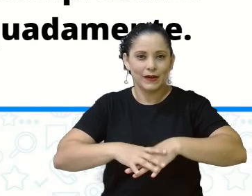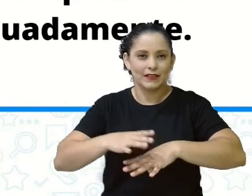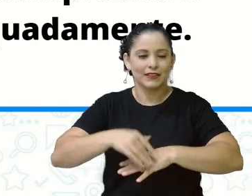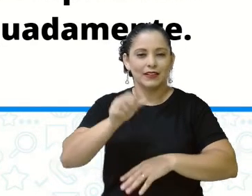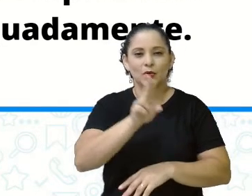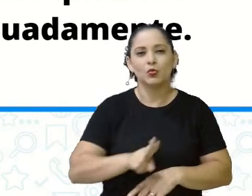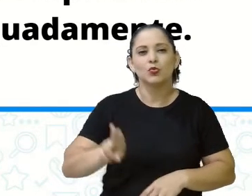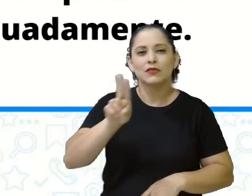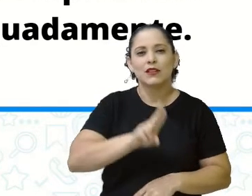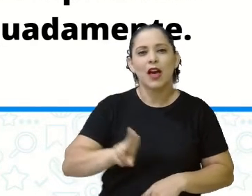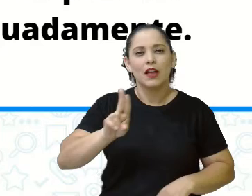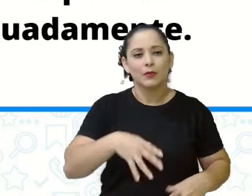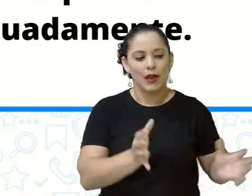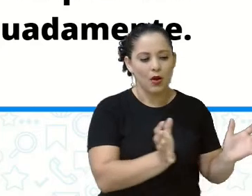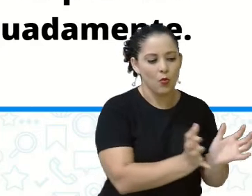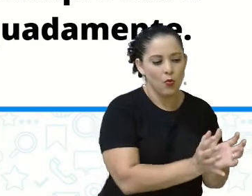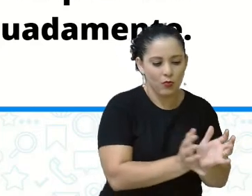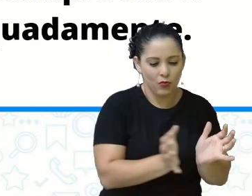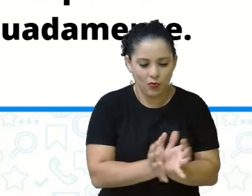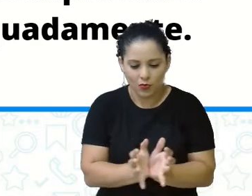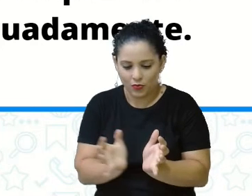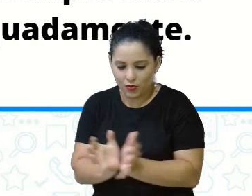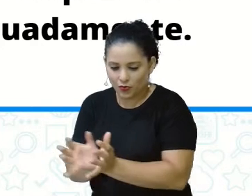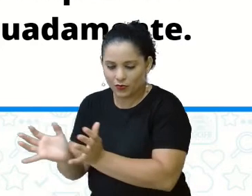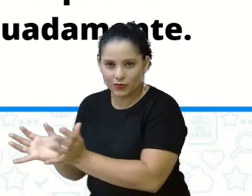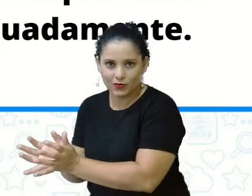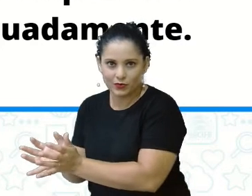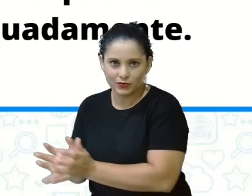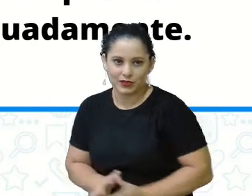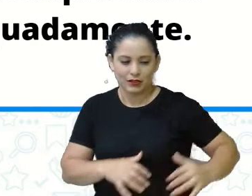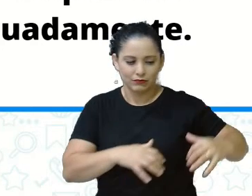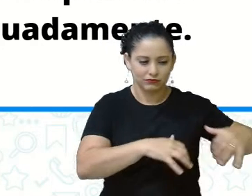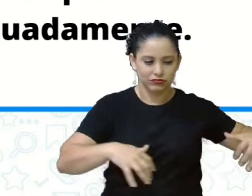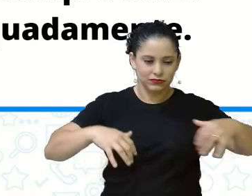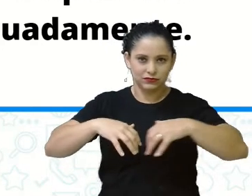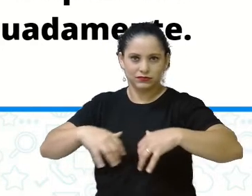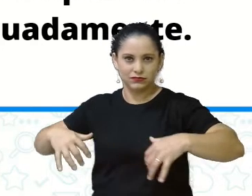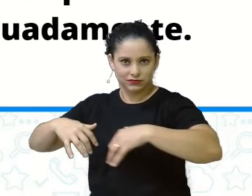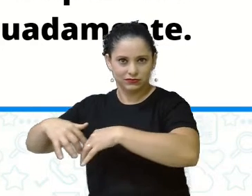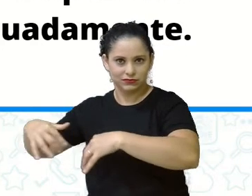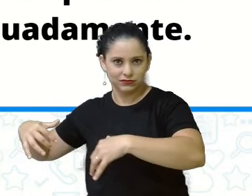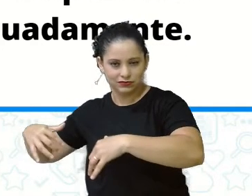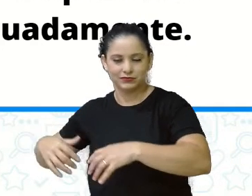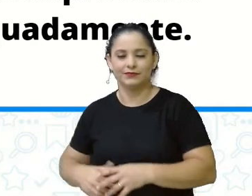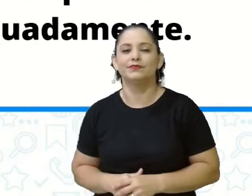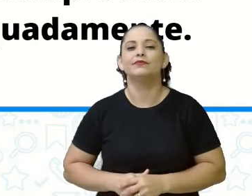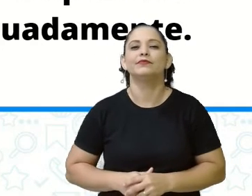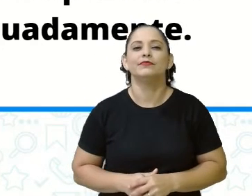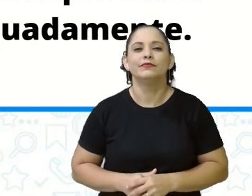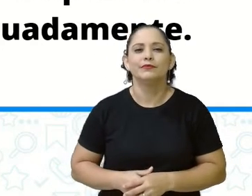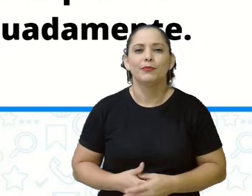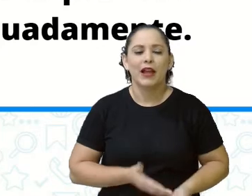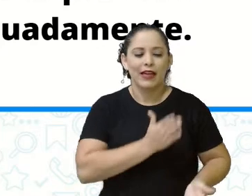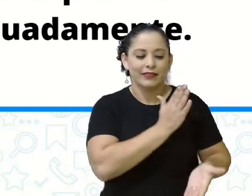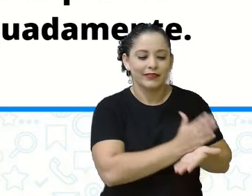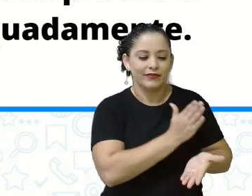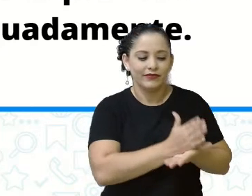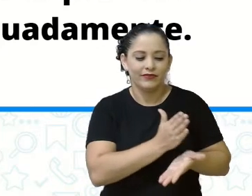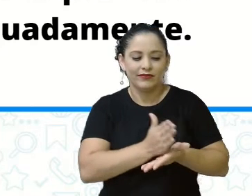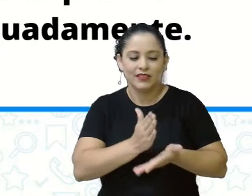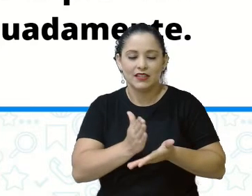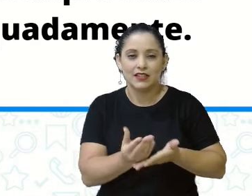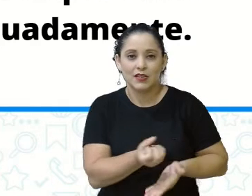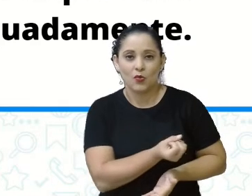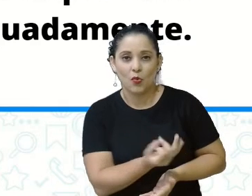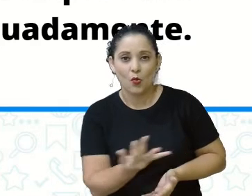para separar os elementos de um conjunto em conjuntos menores, ou seja, para repartir uma quantidade